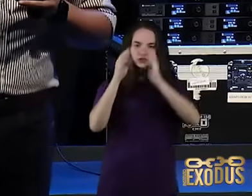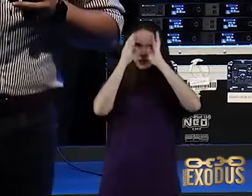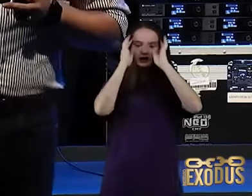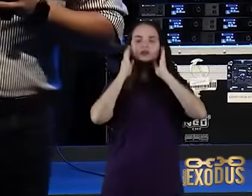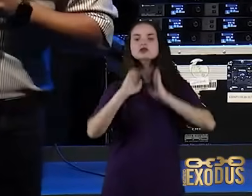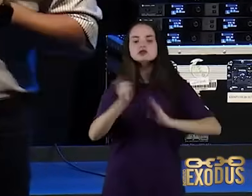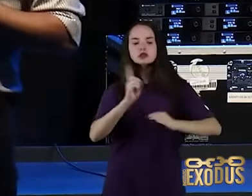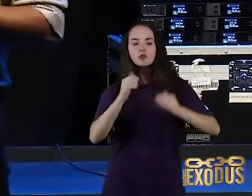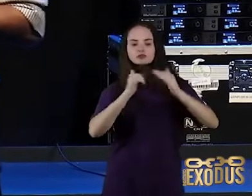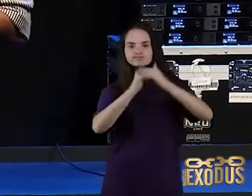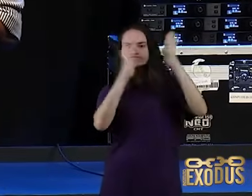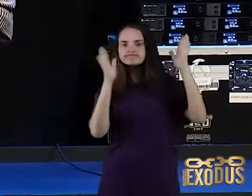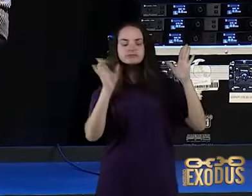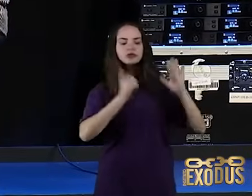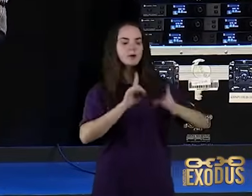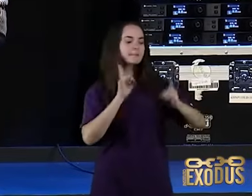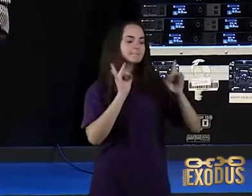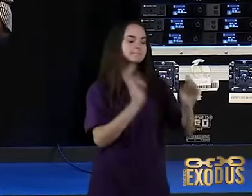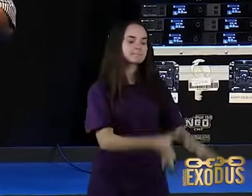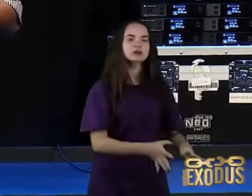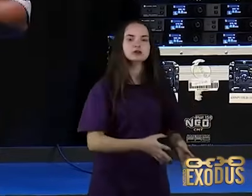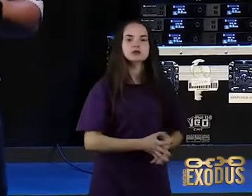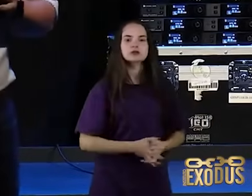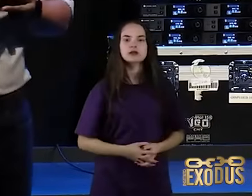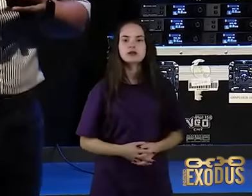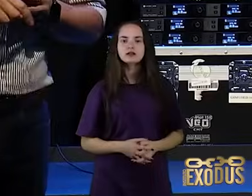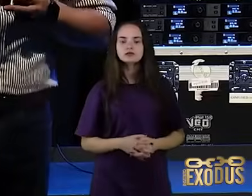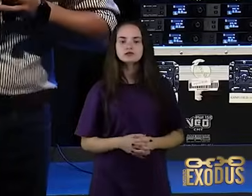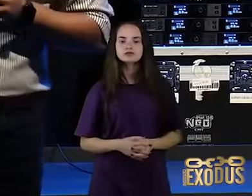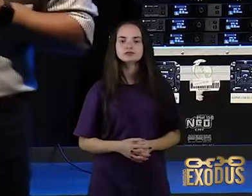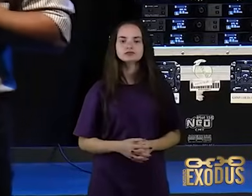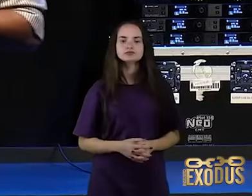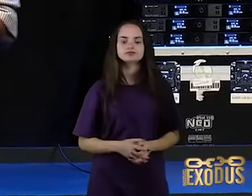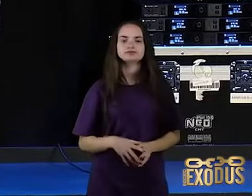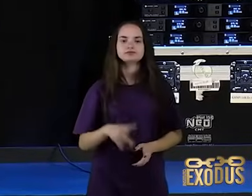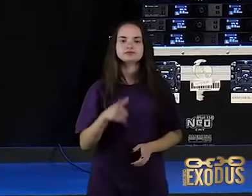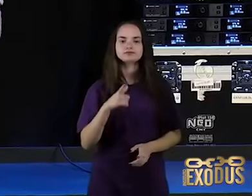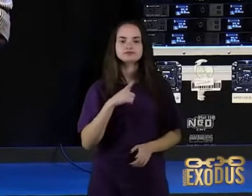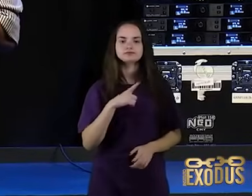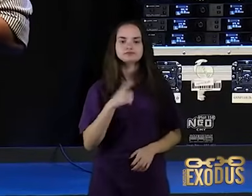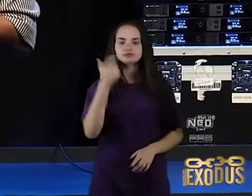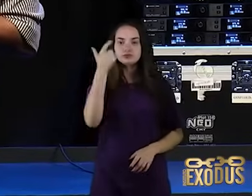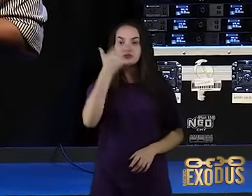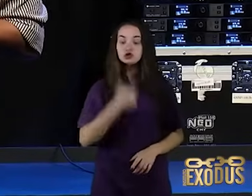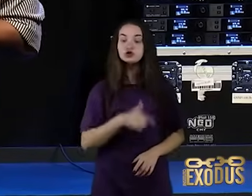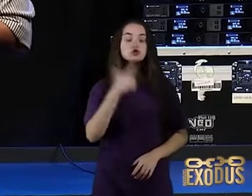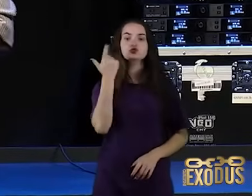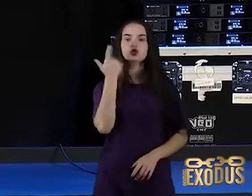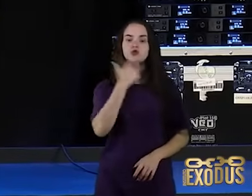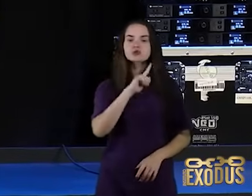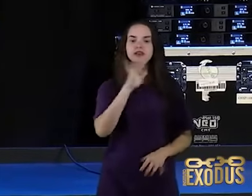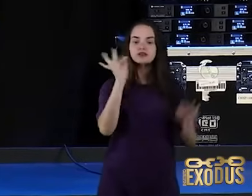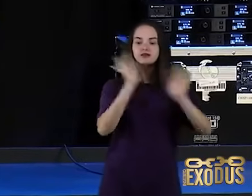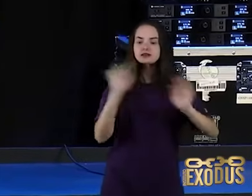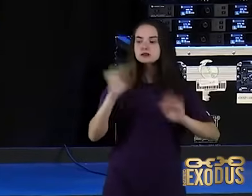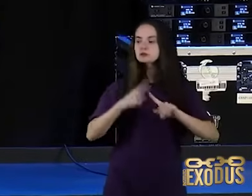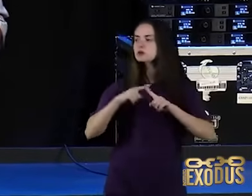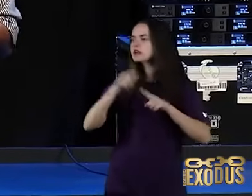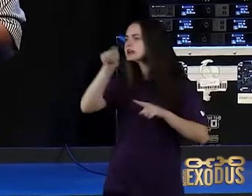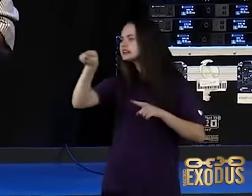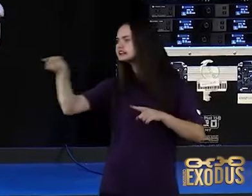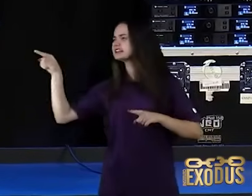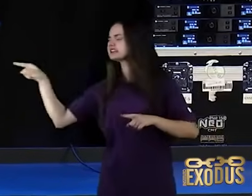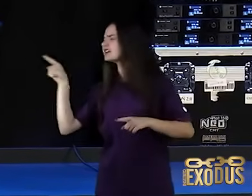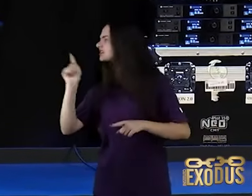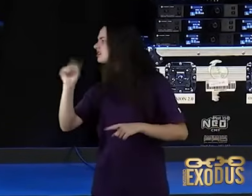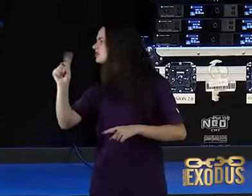fazer para cuidar do problema dos outros tem gente que não consegue ser feliz porque se o irmão não tiver feliz a irmã não tiver